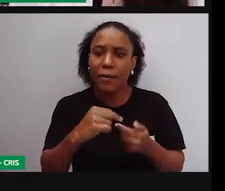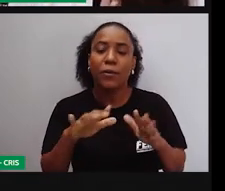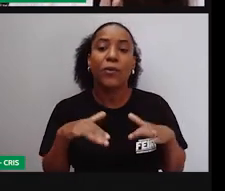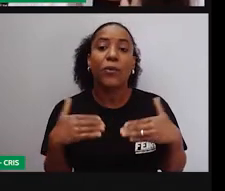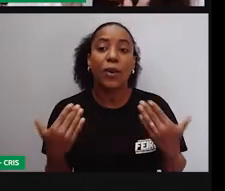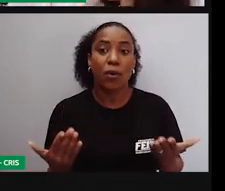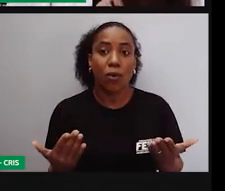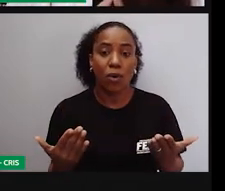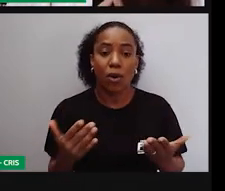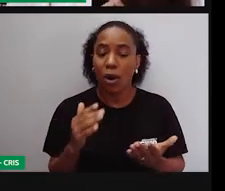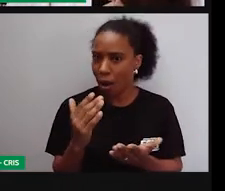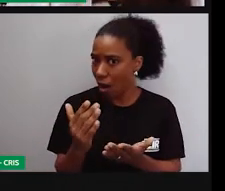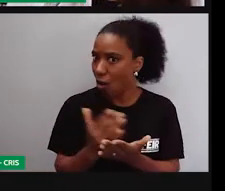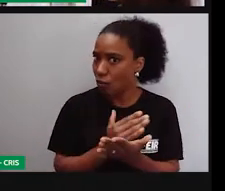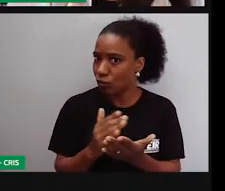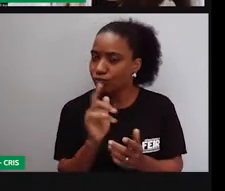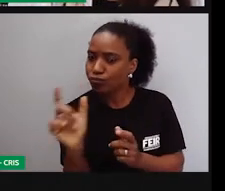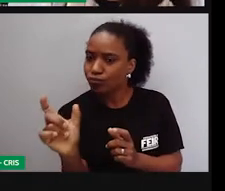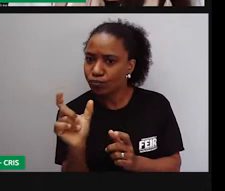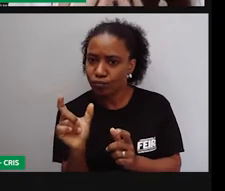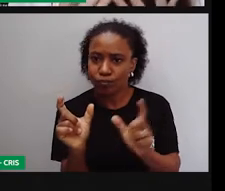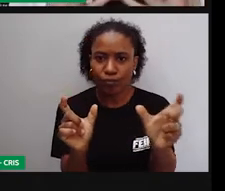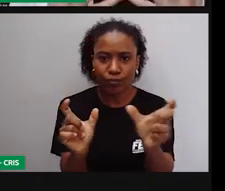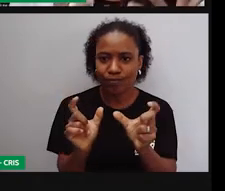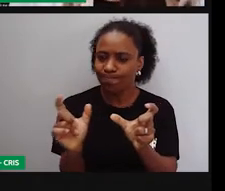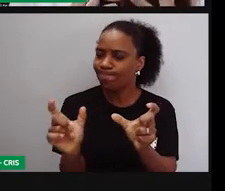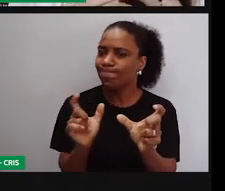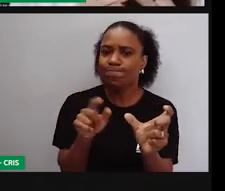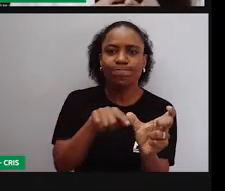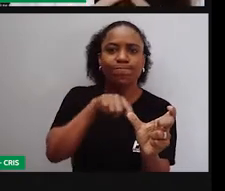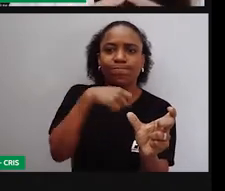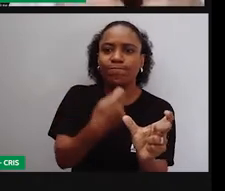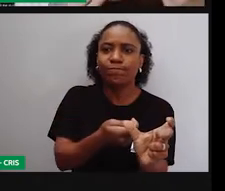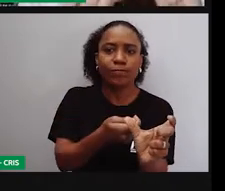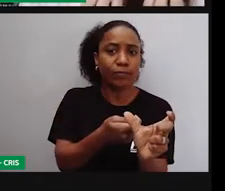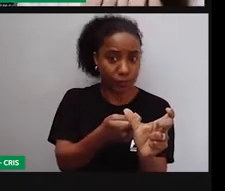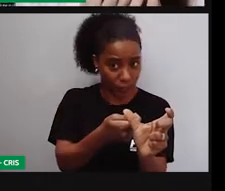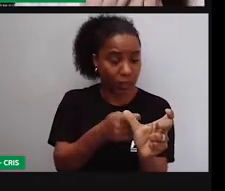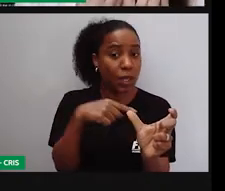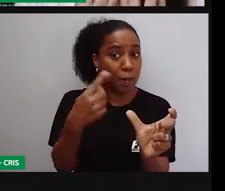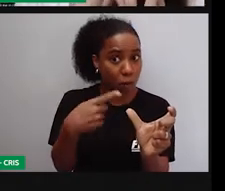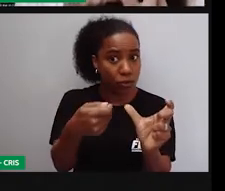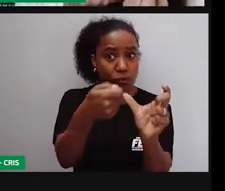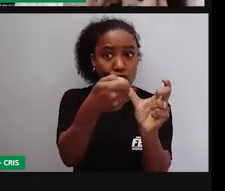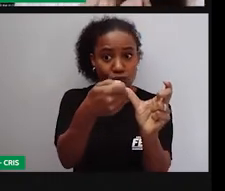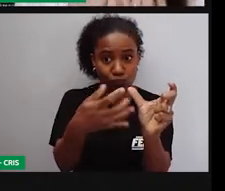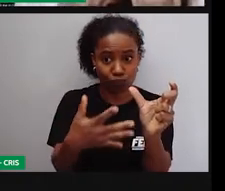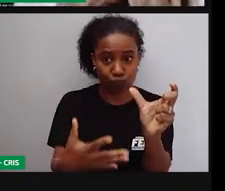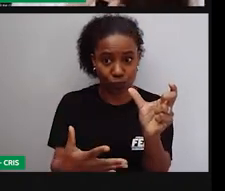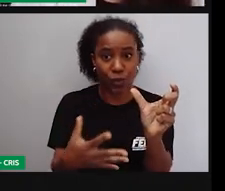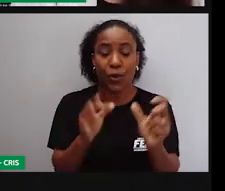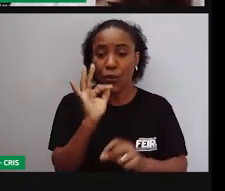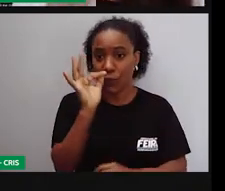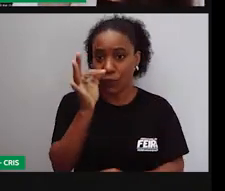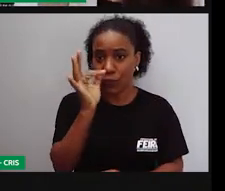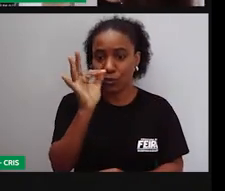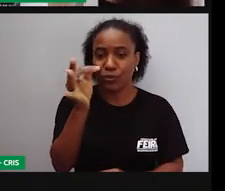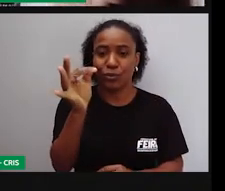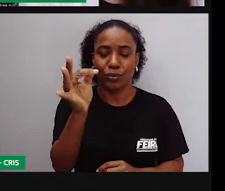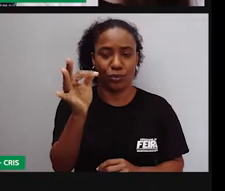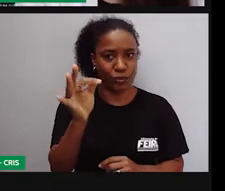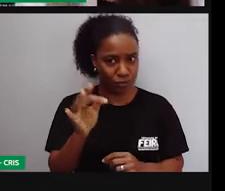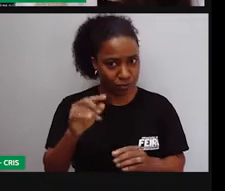ele vai ser, na verdade, definido, explicado de forma mais peculiar, mais particular,